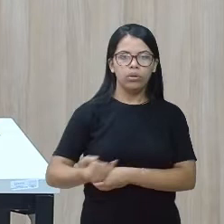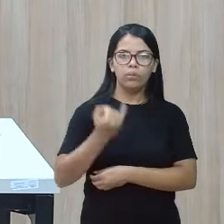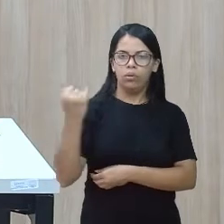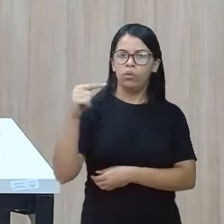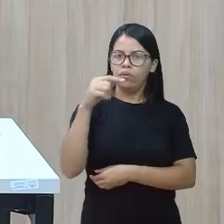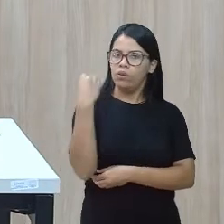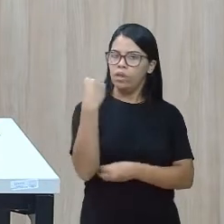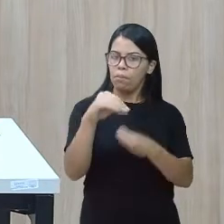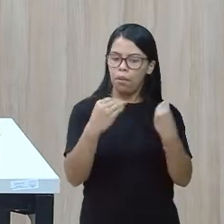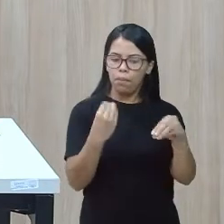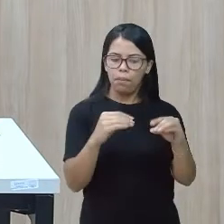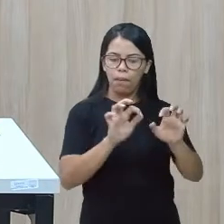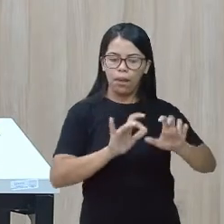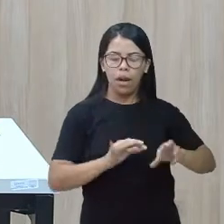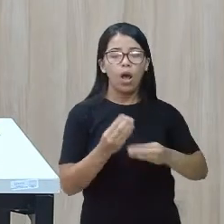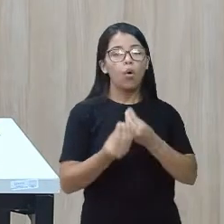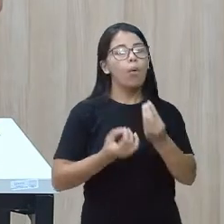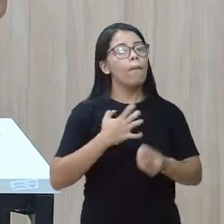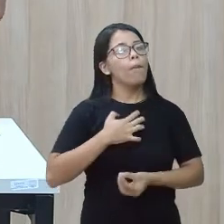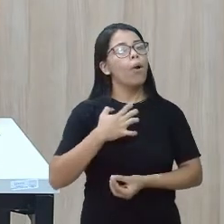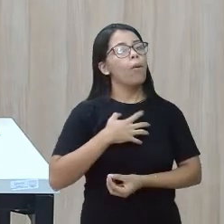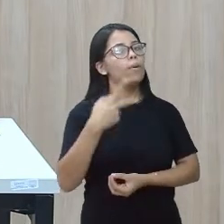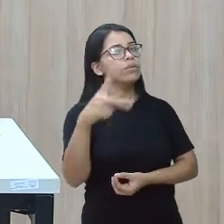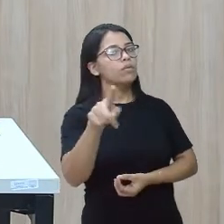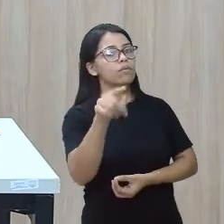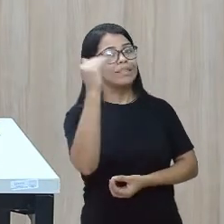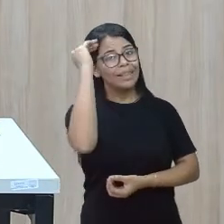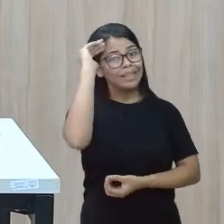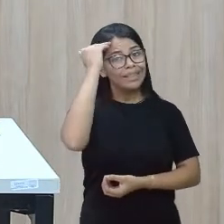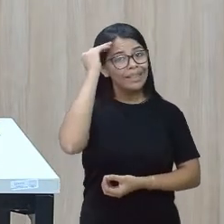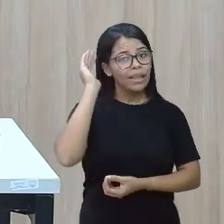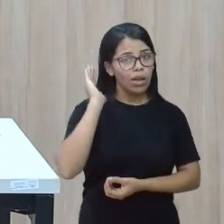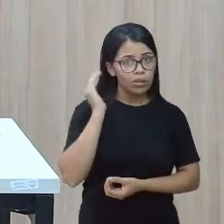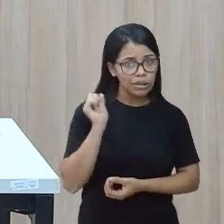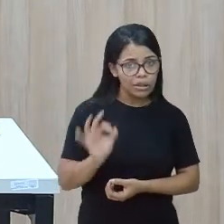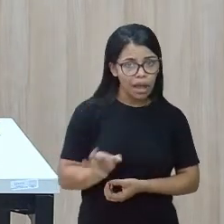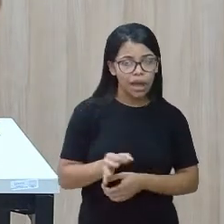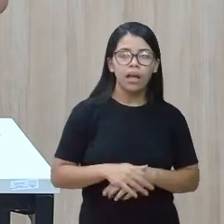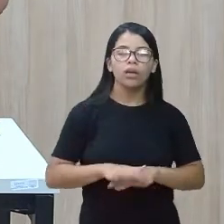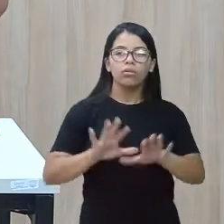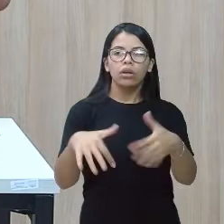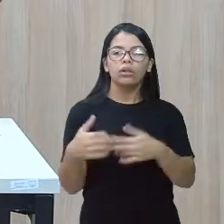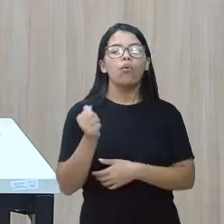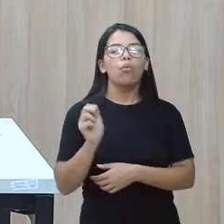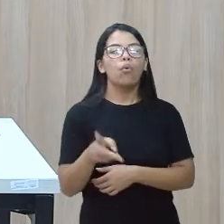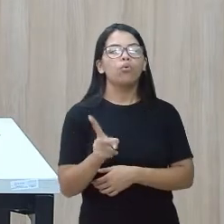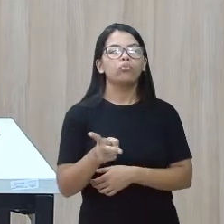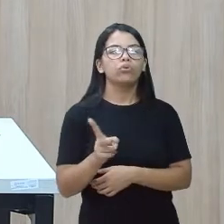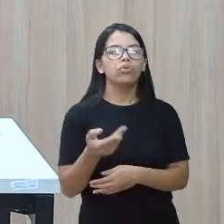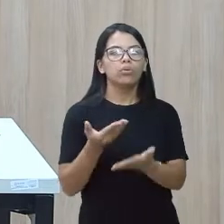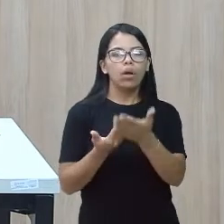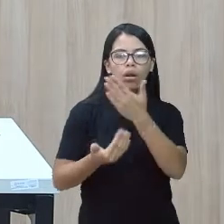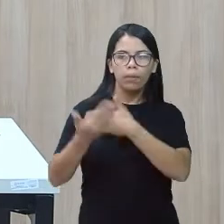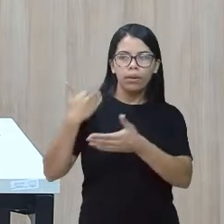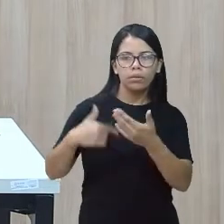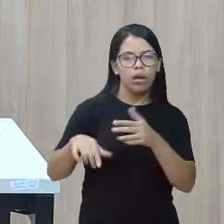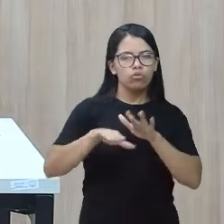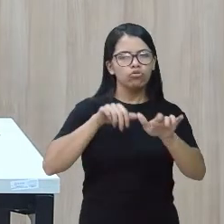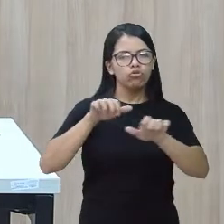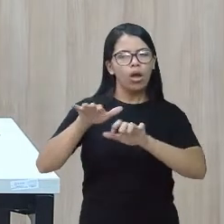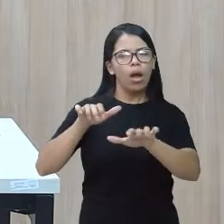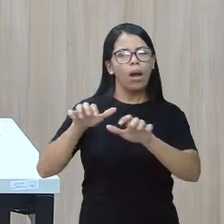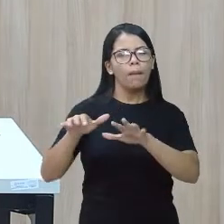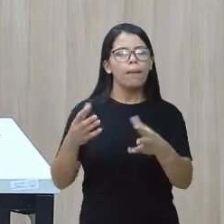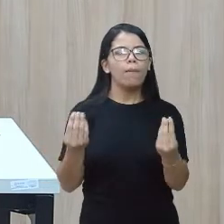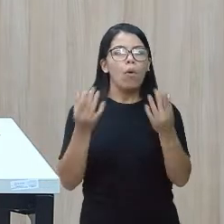a forma que vocês entenderam do que é sistema respiratório. Na continuação, na aula passada, eu chamei